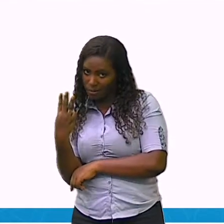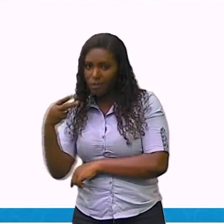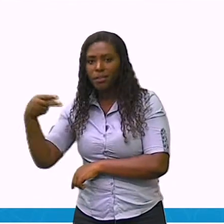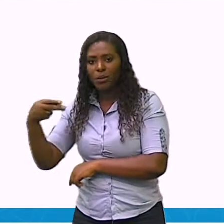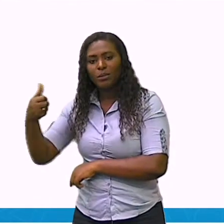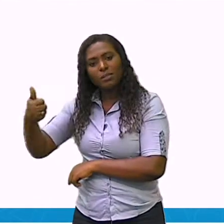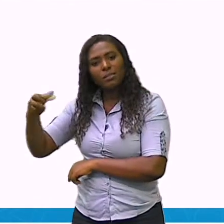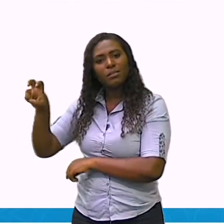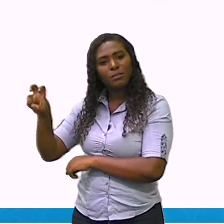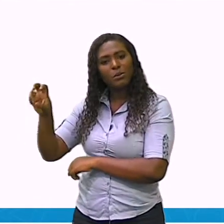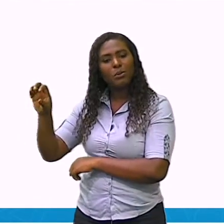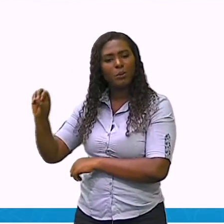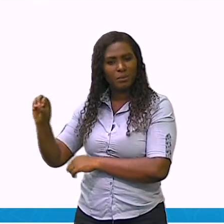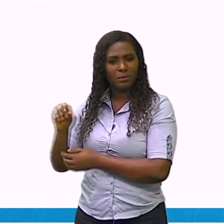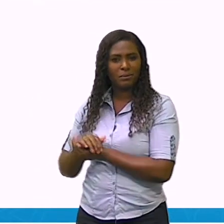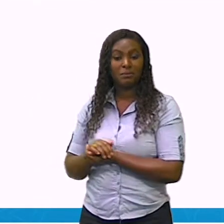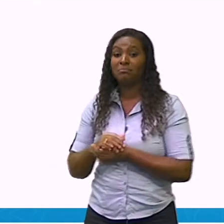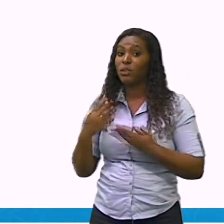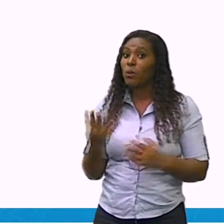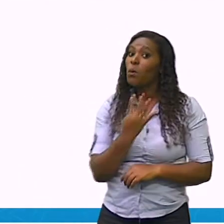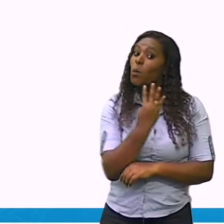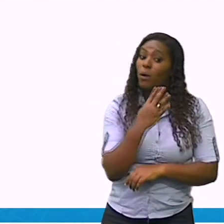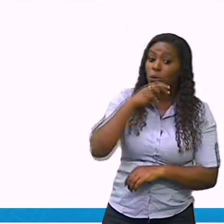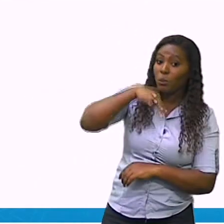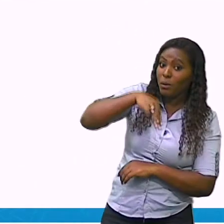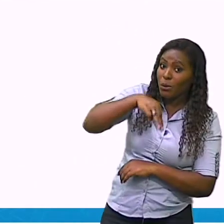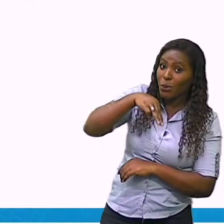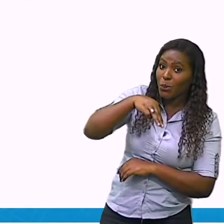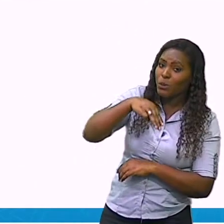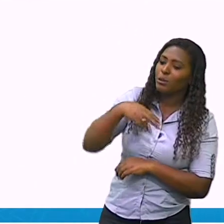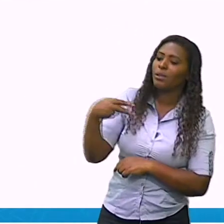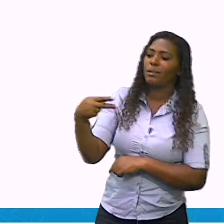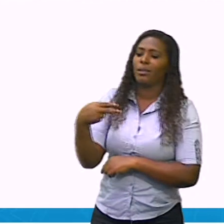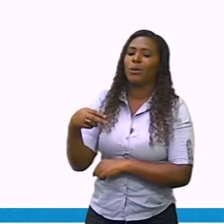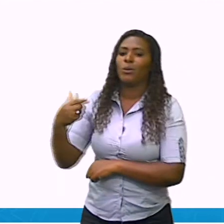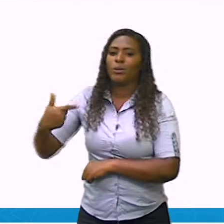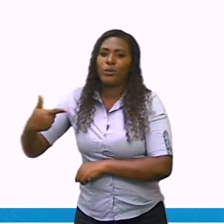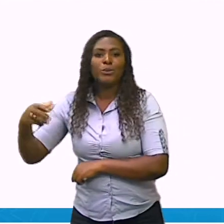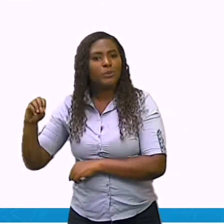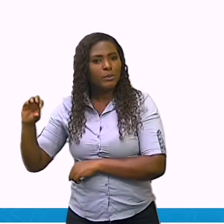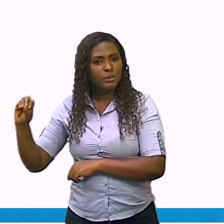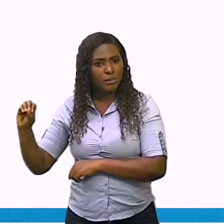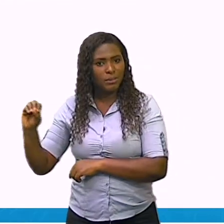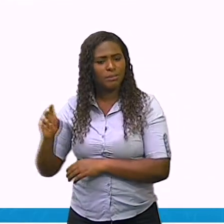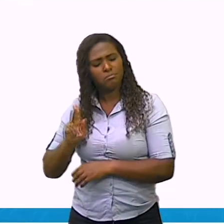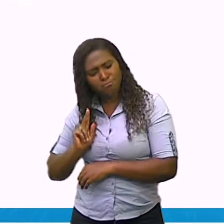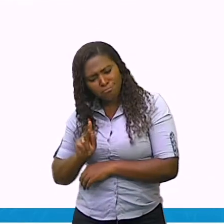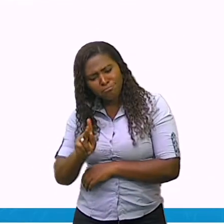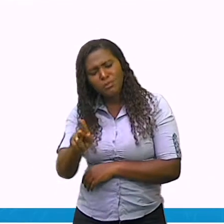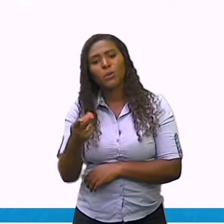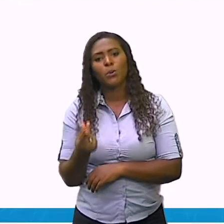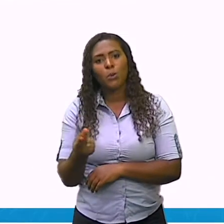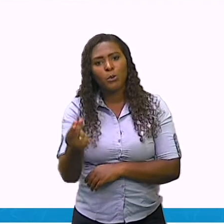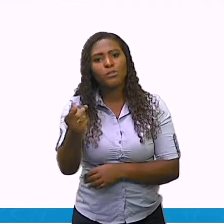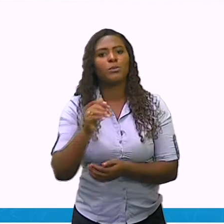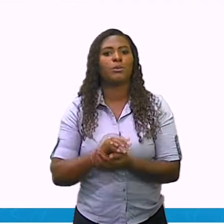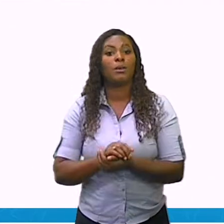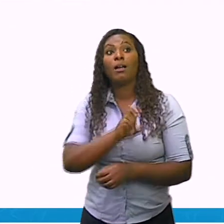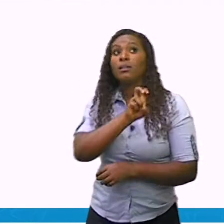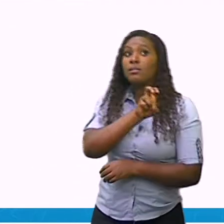50 vezes 4, 200 pacotes. E assim por diante. 5